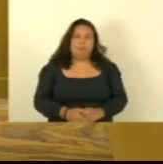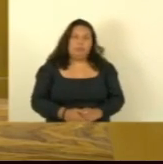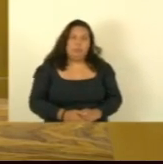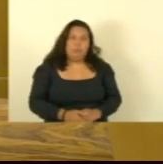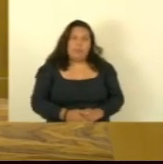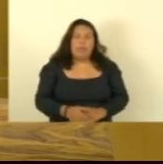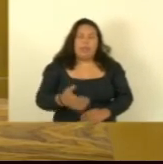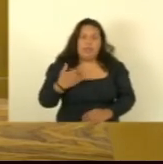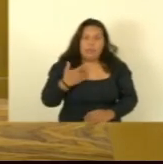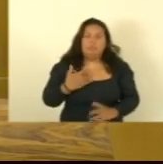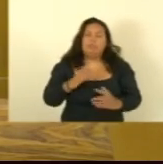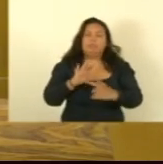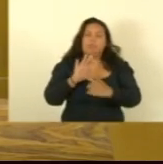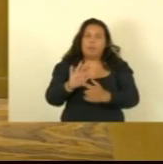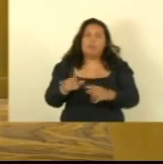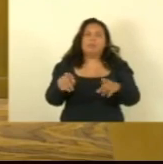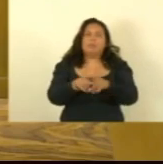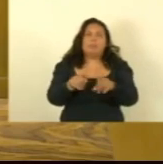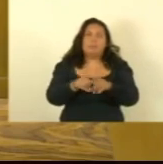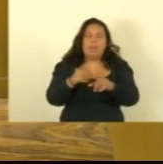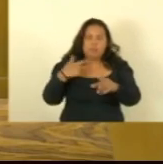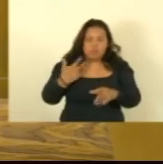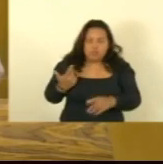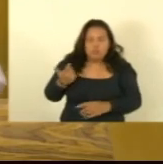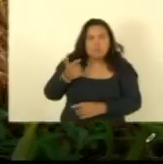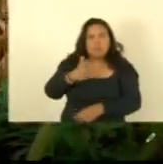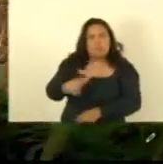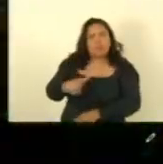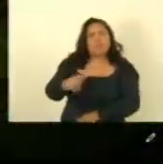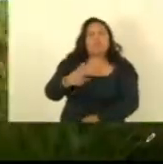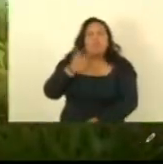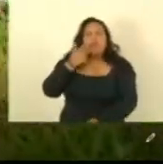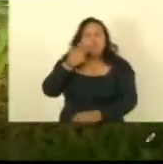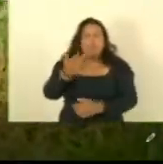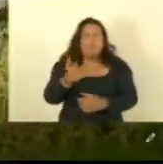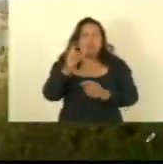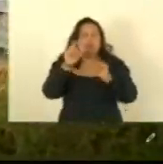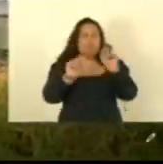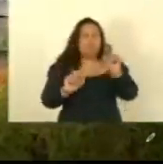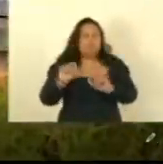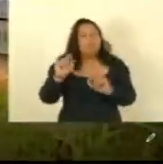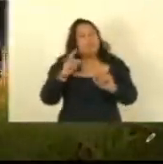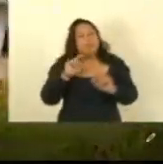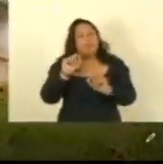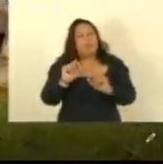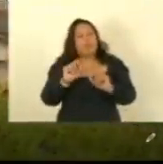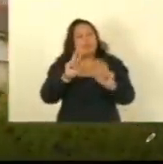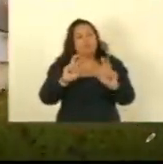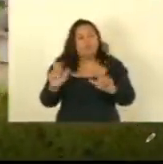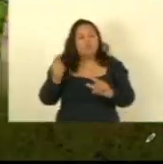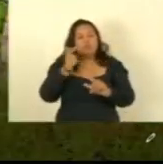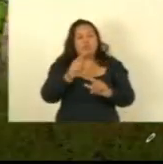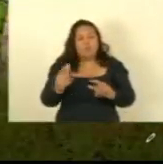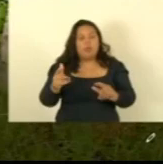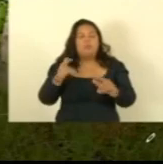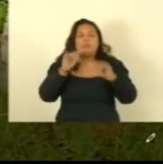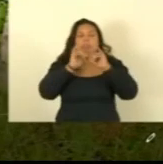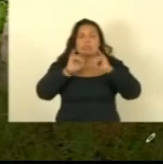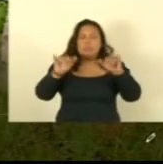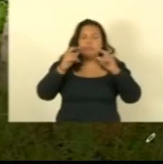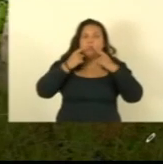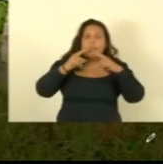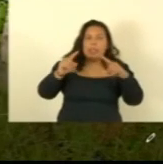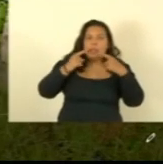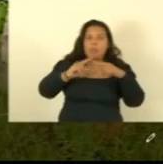Venho, inclusive, nessa tribuna novamente para fazer mais uma grave